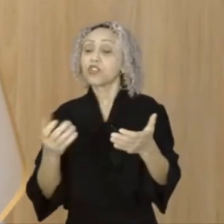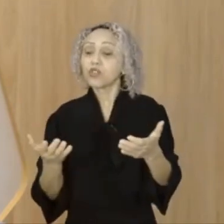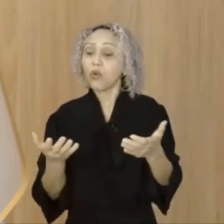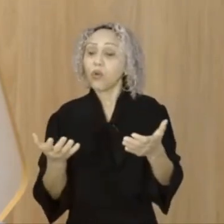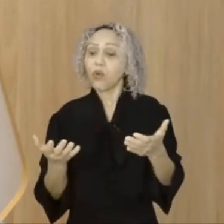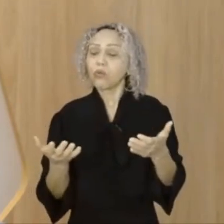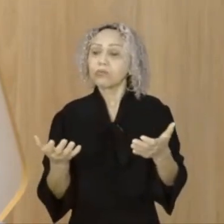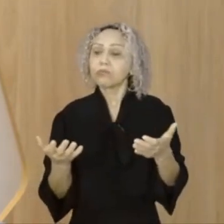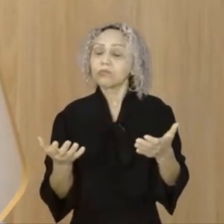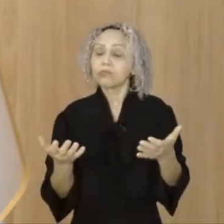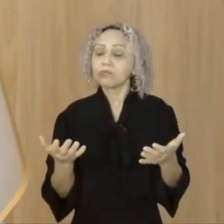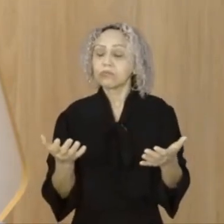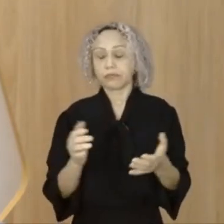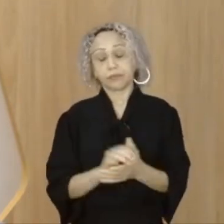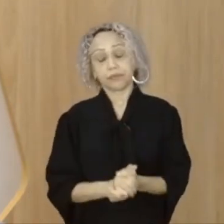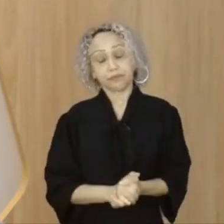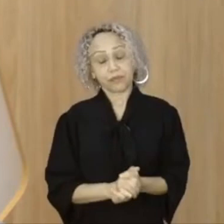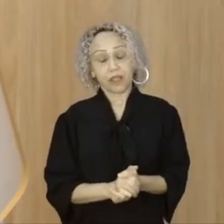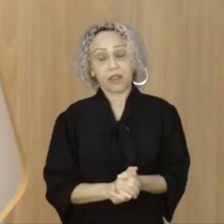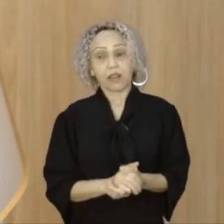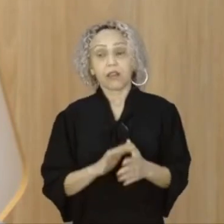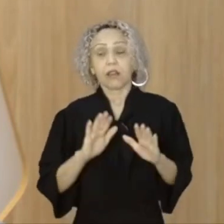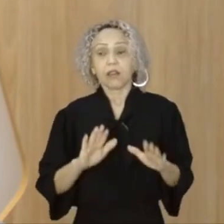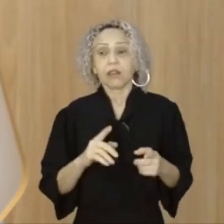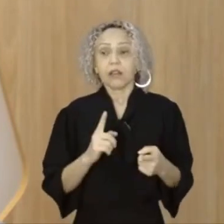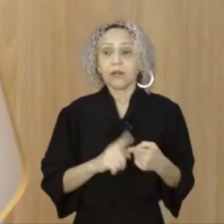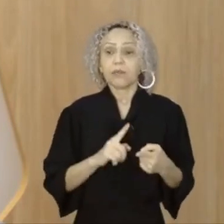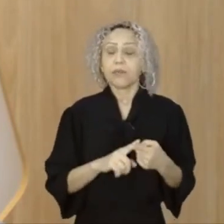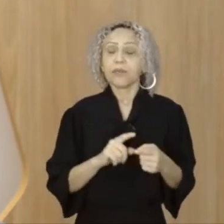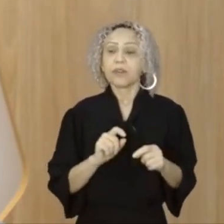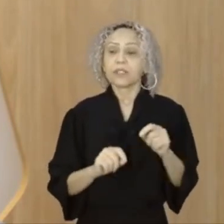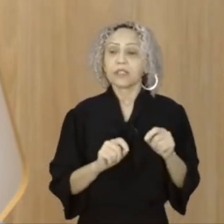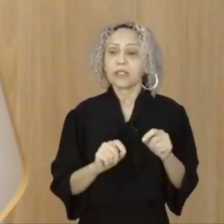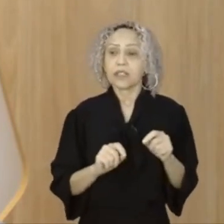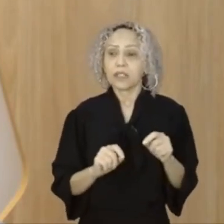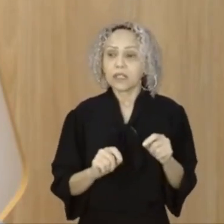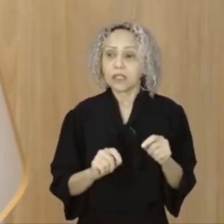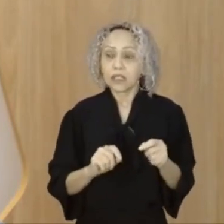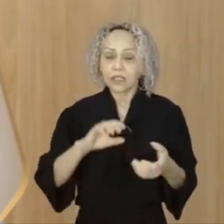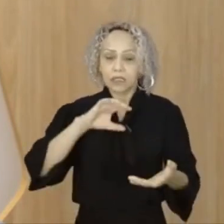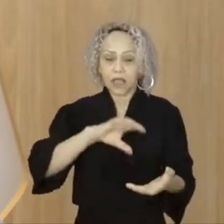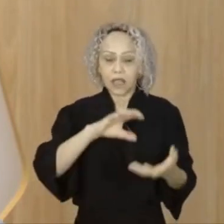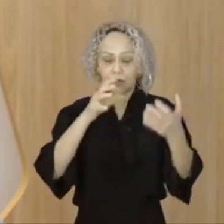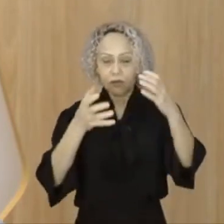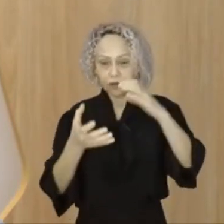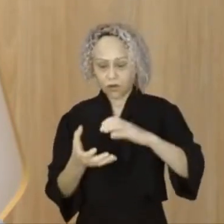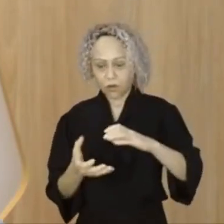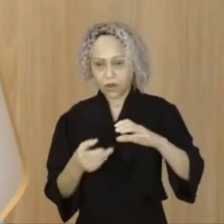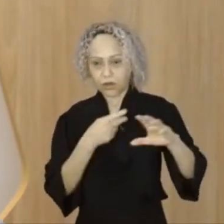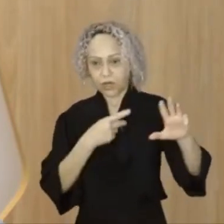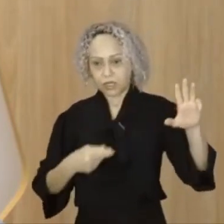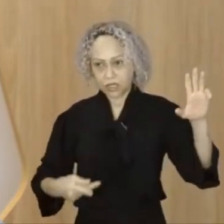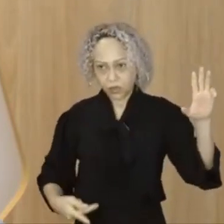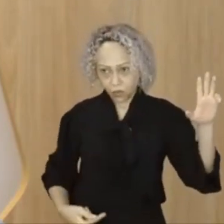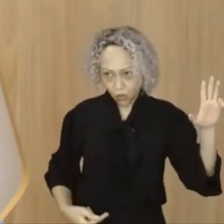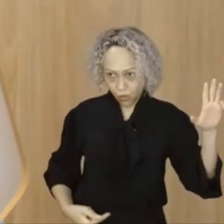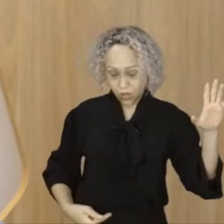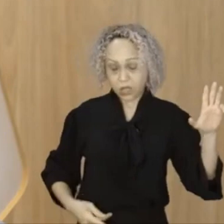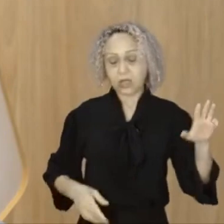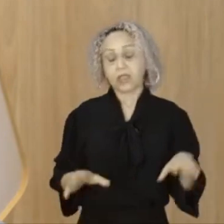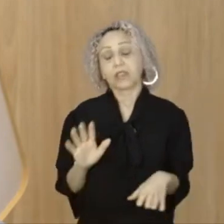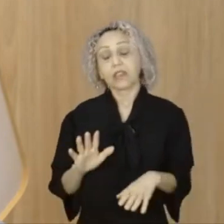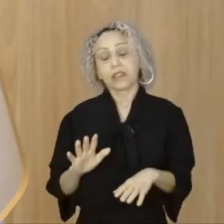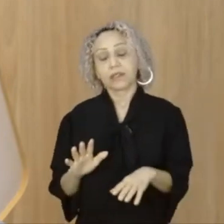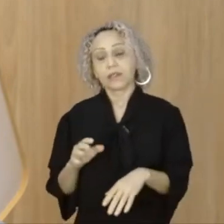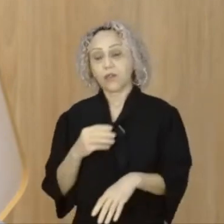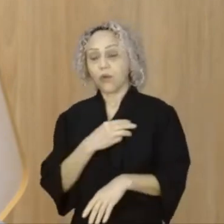que cobra mais no consumo e menos na renda e no patrimônio. A reforma do presidente Lula, coordenado pelo ministro Fernando Haddad,